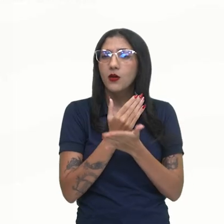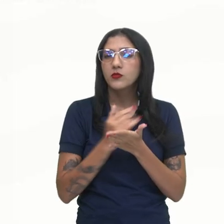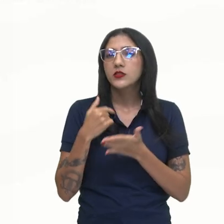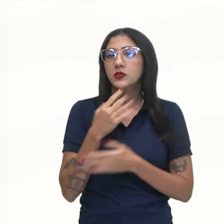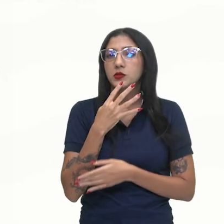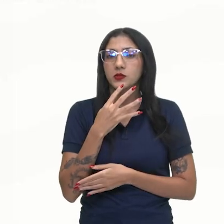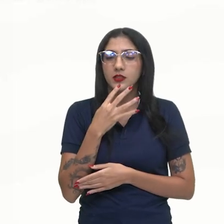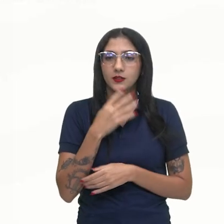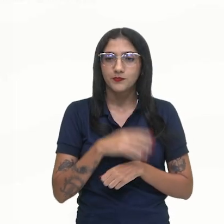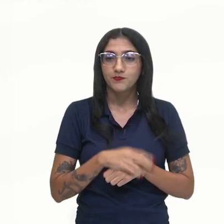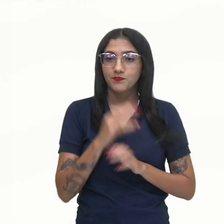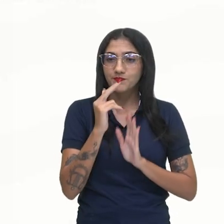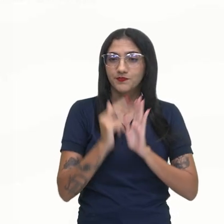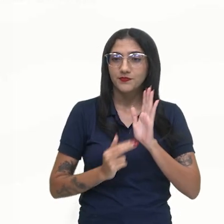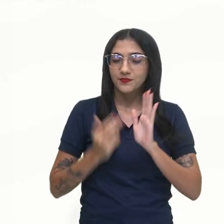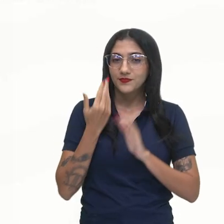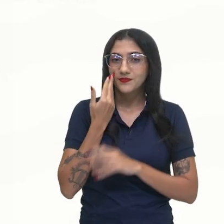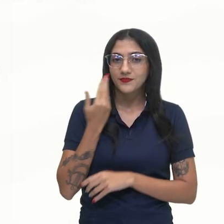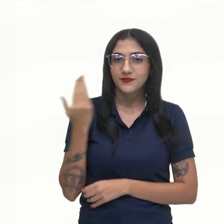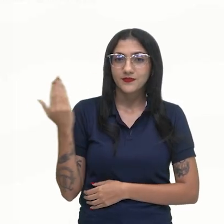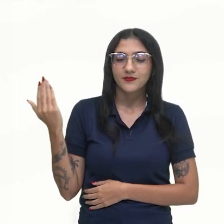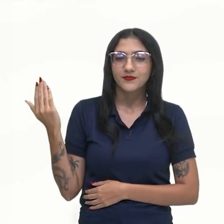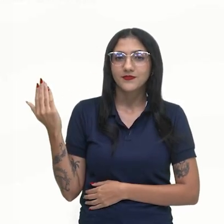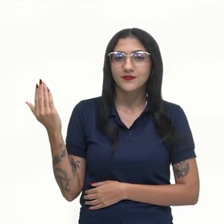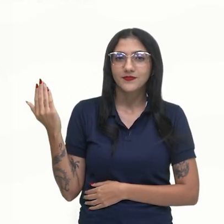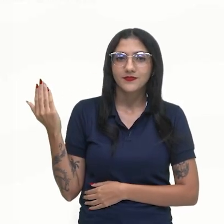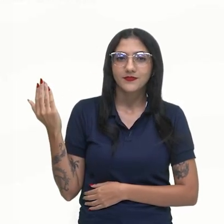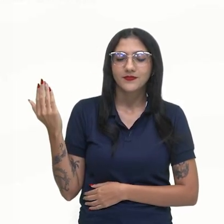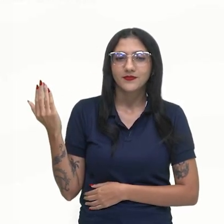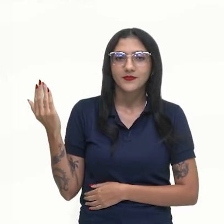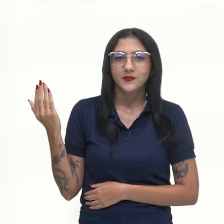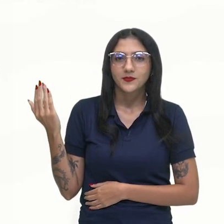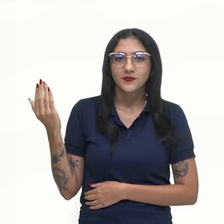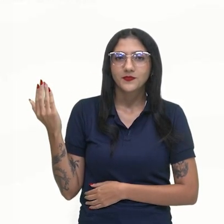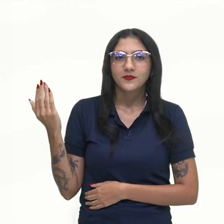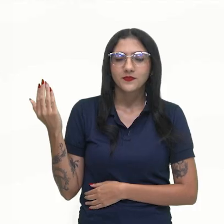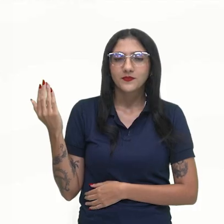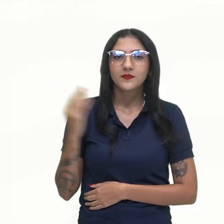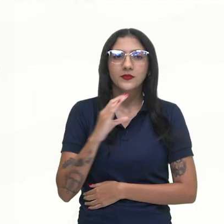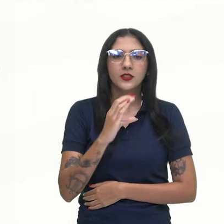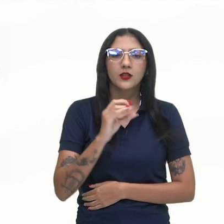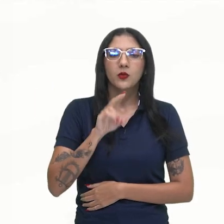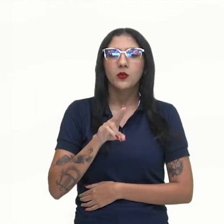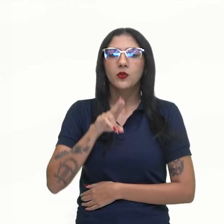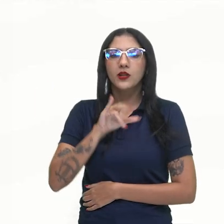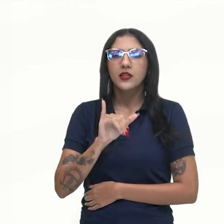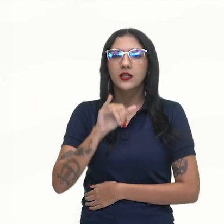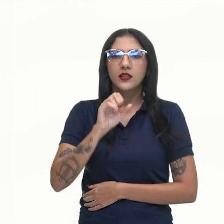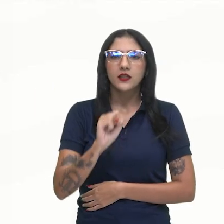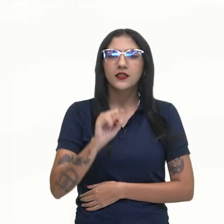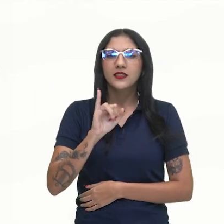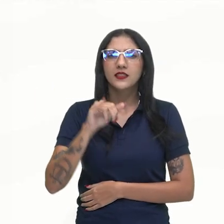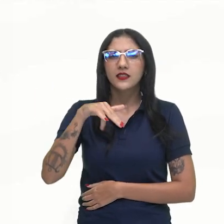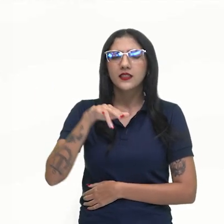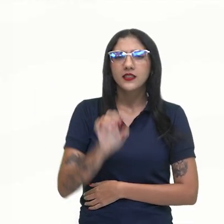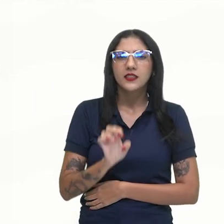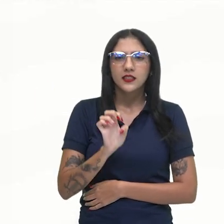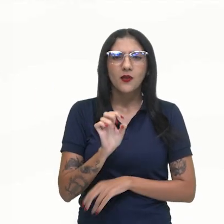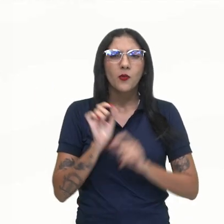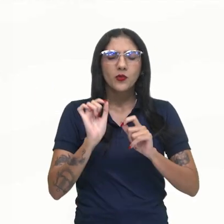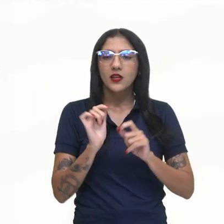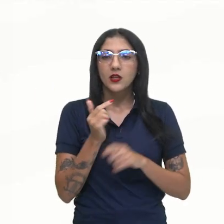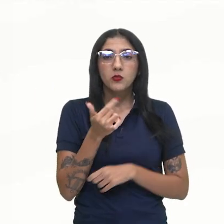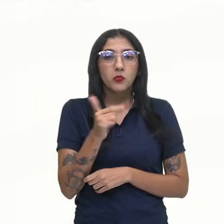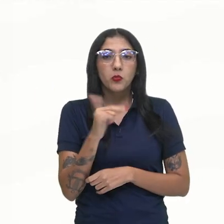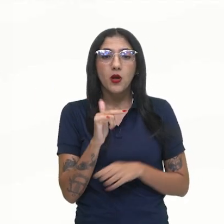the cuisine of Amazonas, aqui ó, cozinha, né? Só que esse cuisine não é o local,